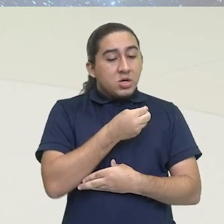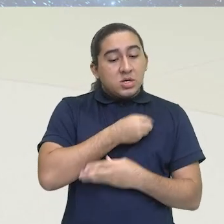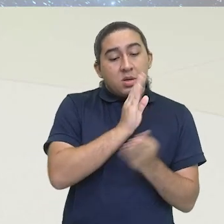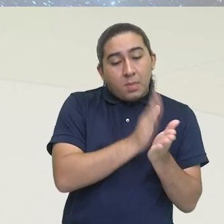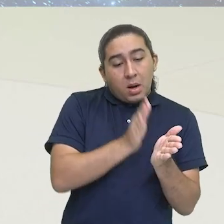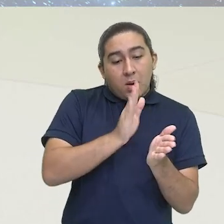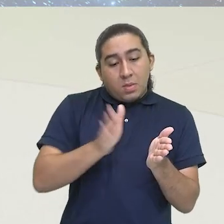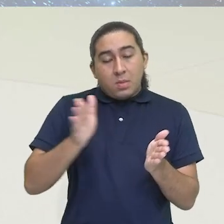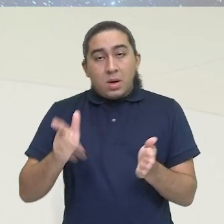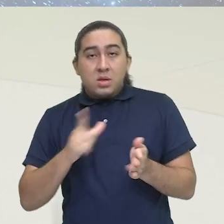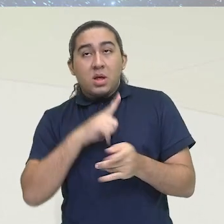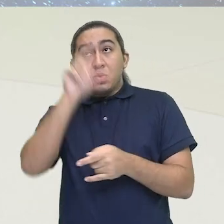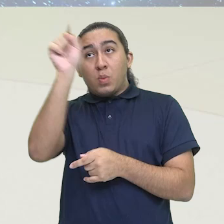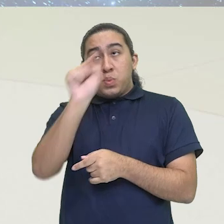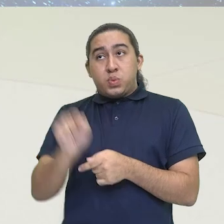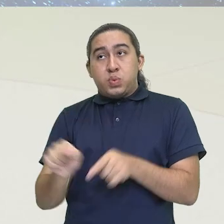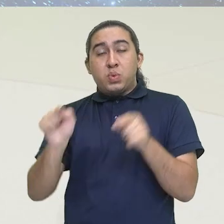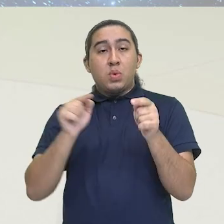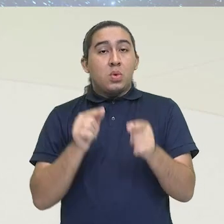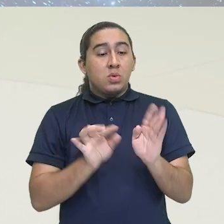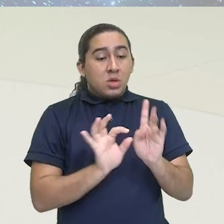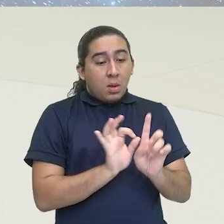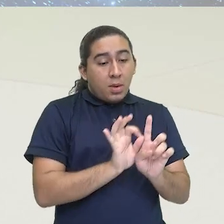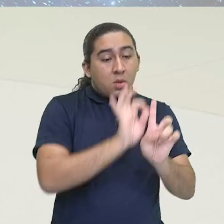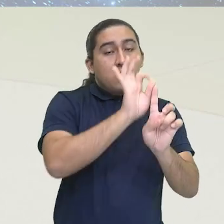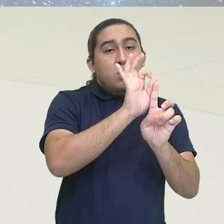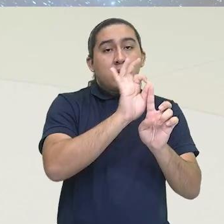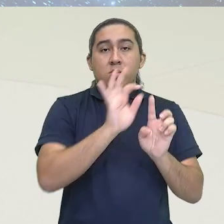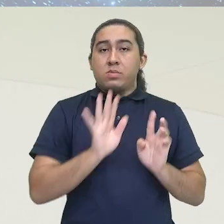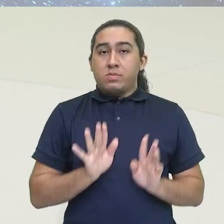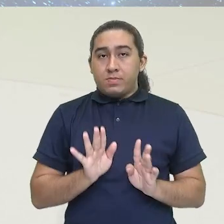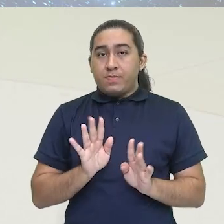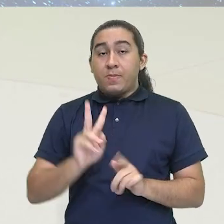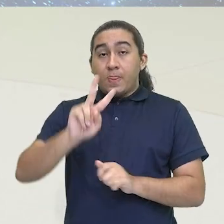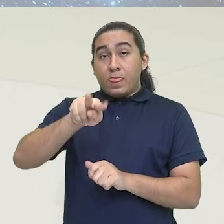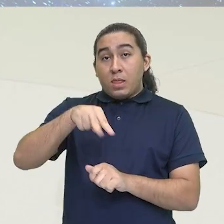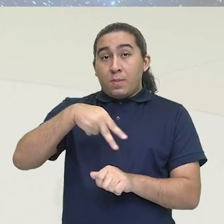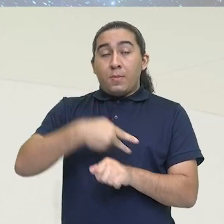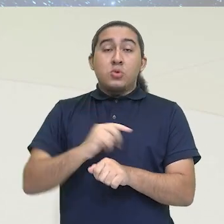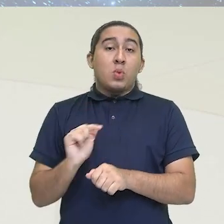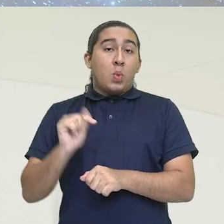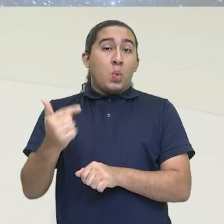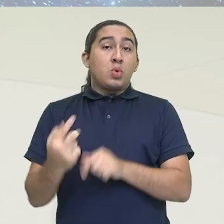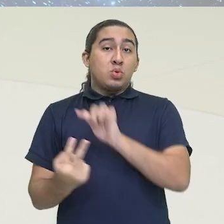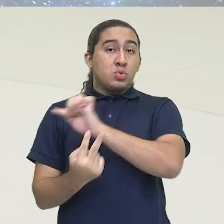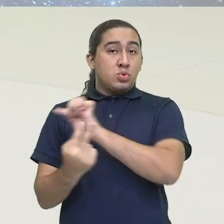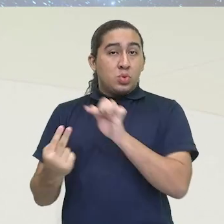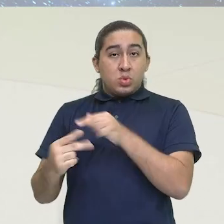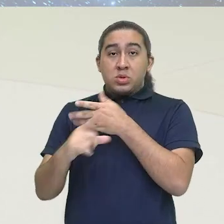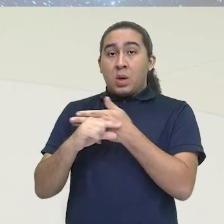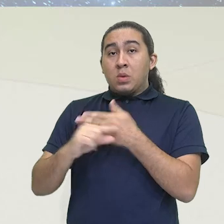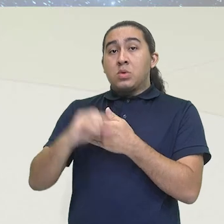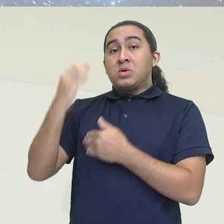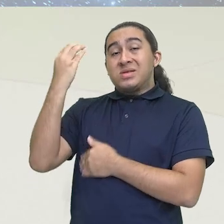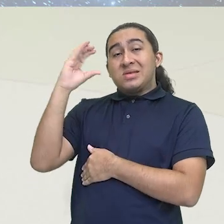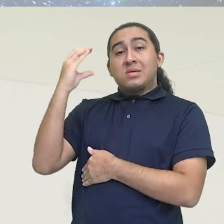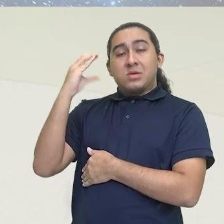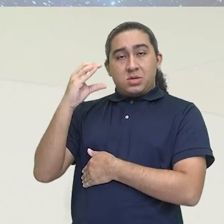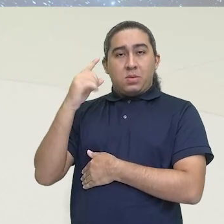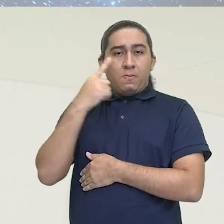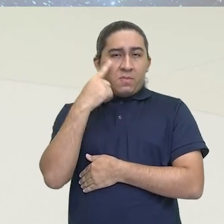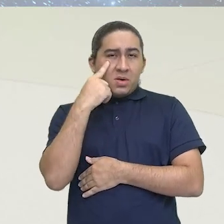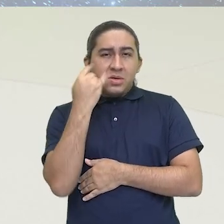de descarga elétrica e alta temperatura. E aí vieram 2 cientistas, posteriormente, que foram